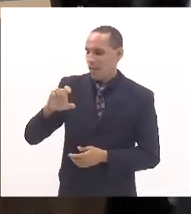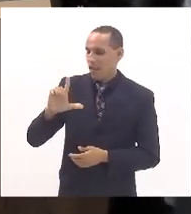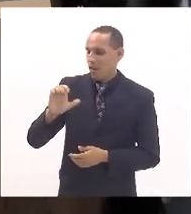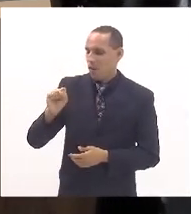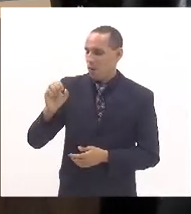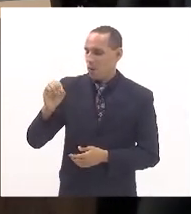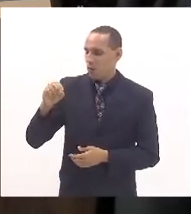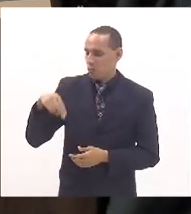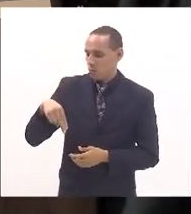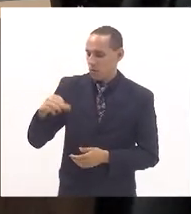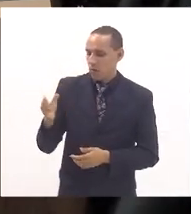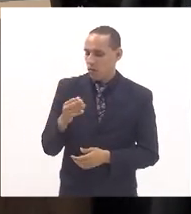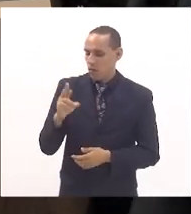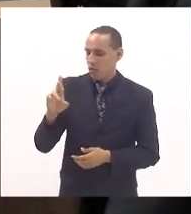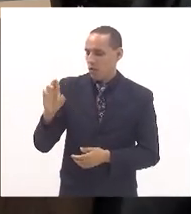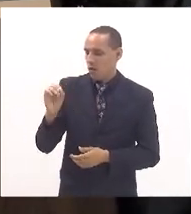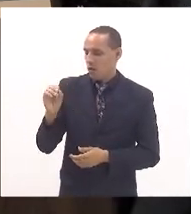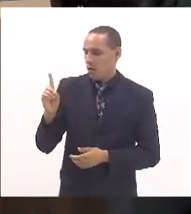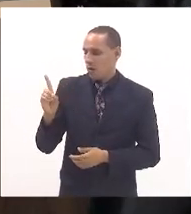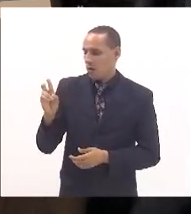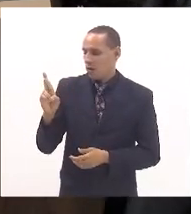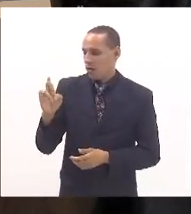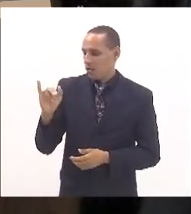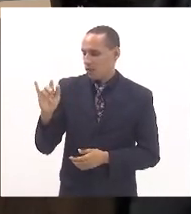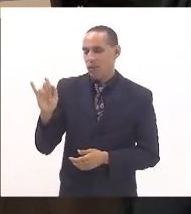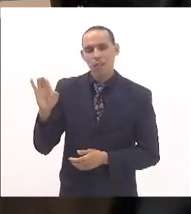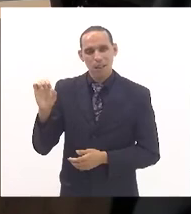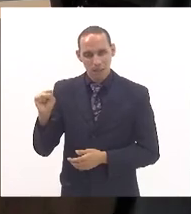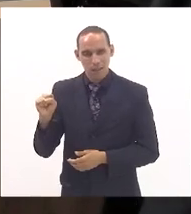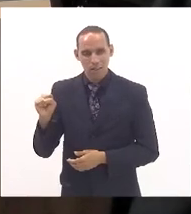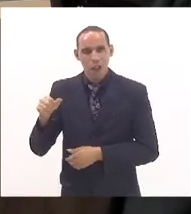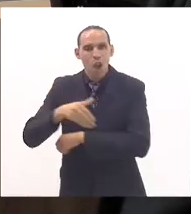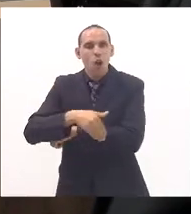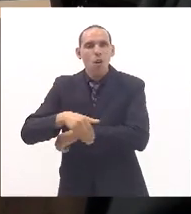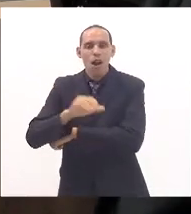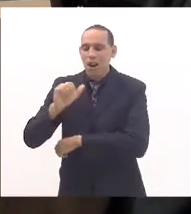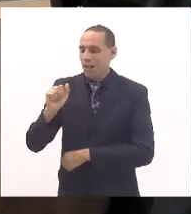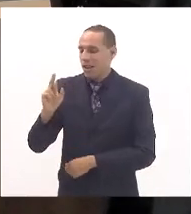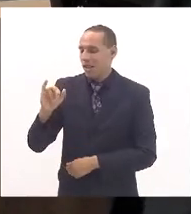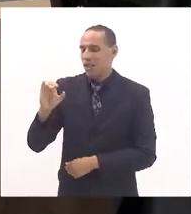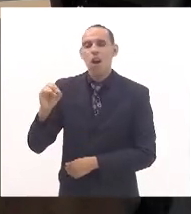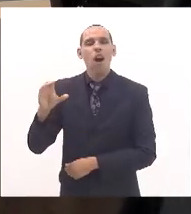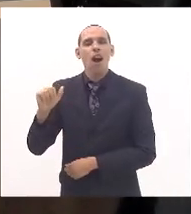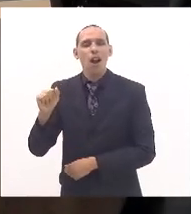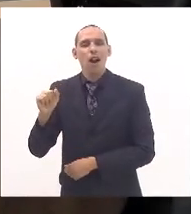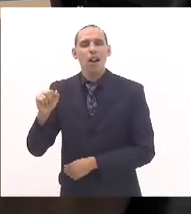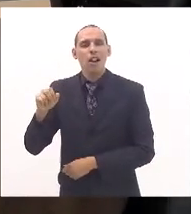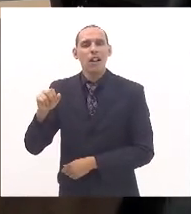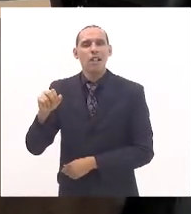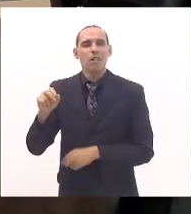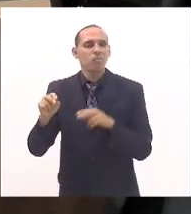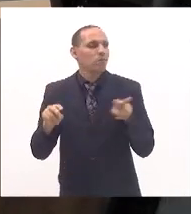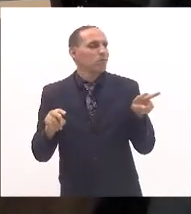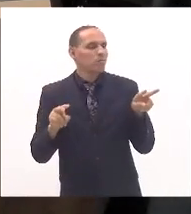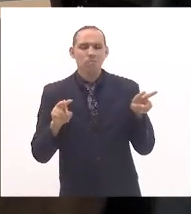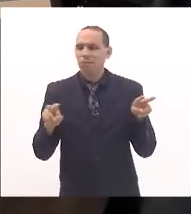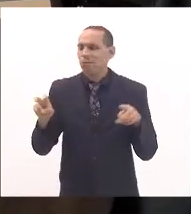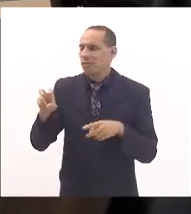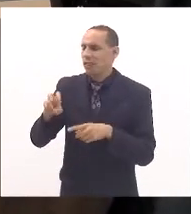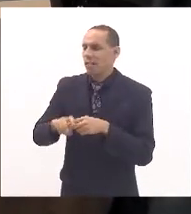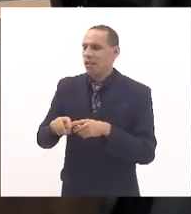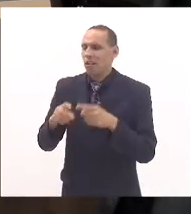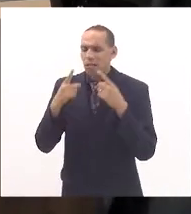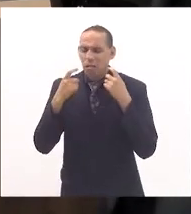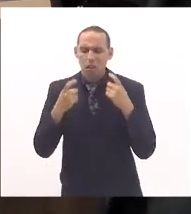quem anda pela Rua da Carioca tem vontade de sentar no meio-fio e chorar, né?